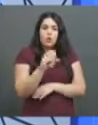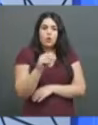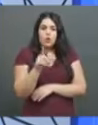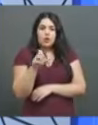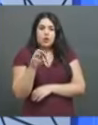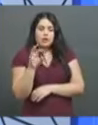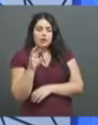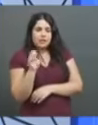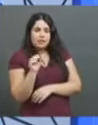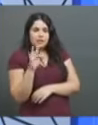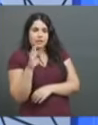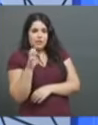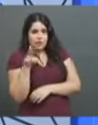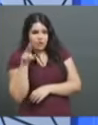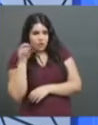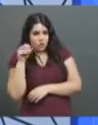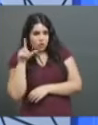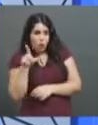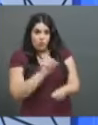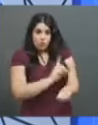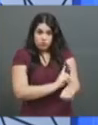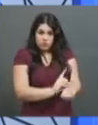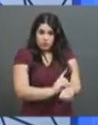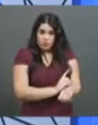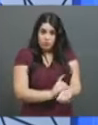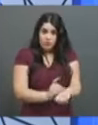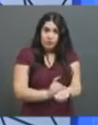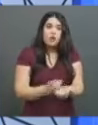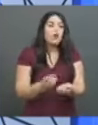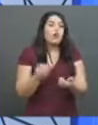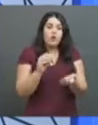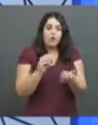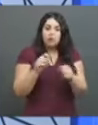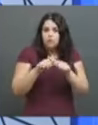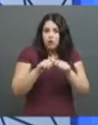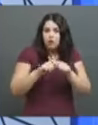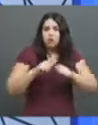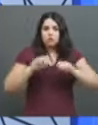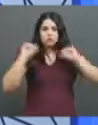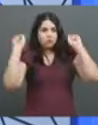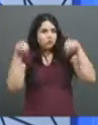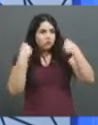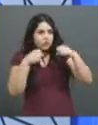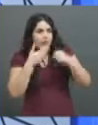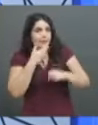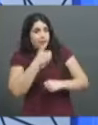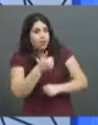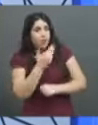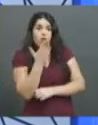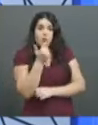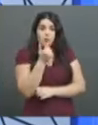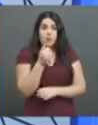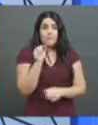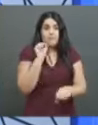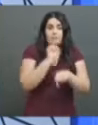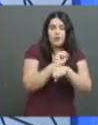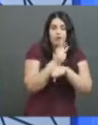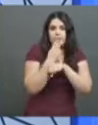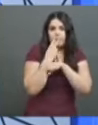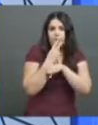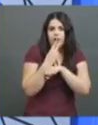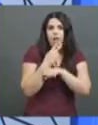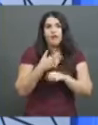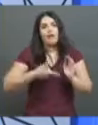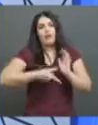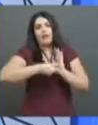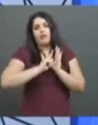diabetes, fazendo com que o paciente passe a fazer exercício com melhor alimentação, pare de fumar, antes que ele sofra